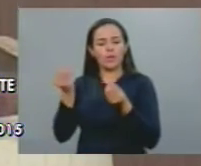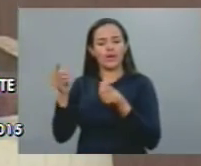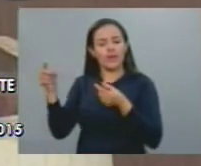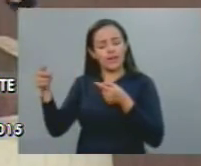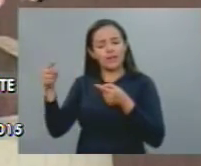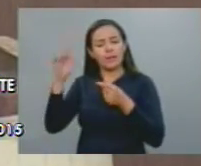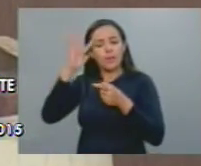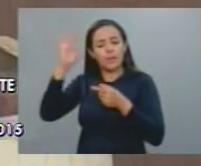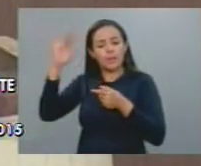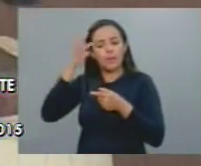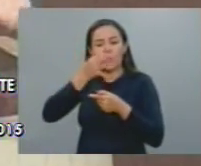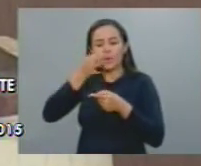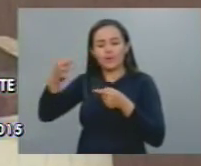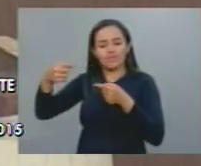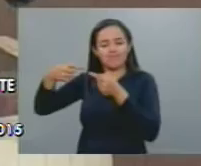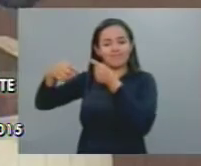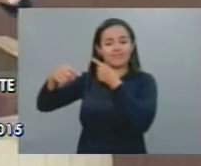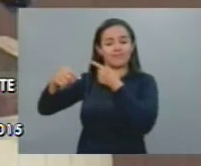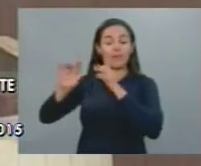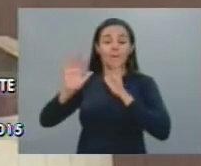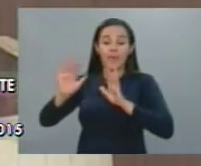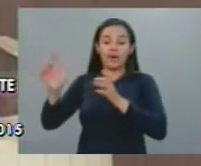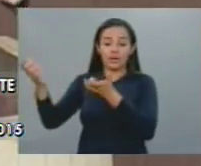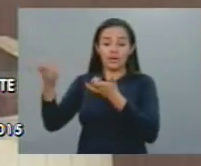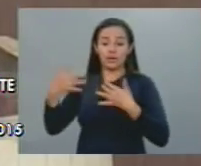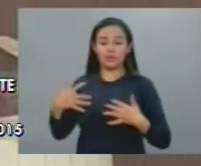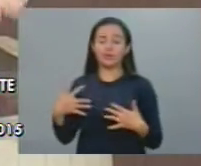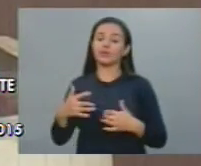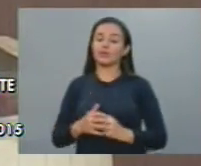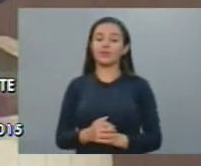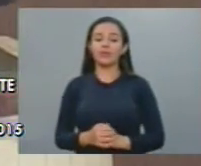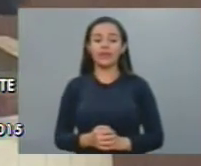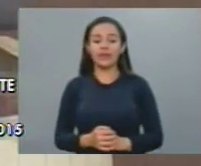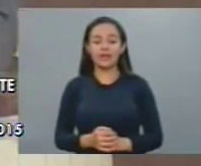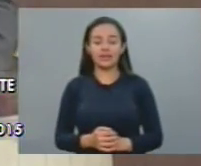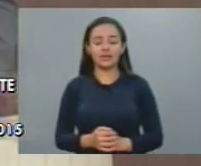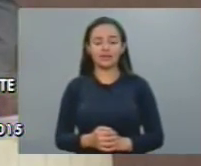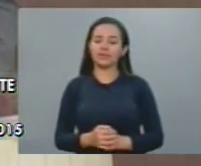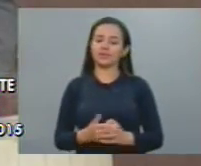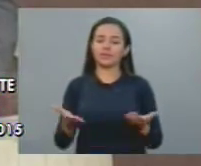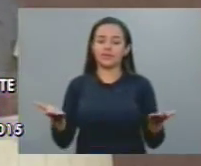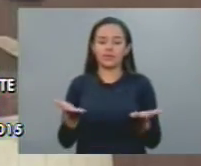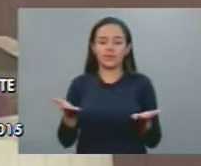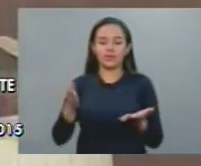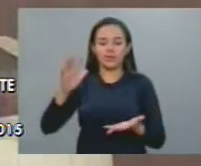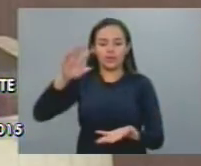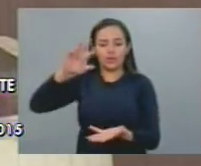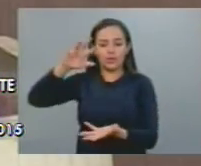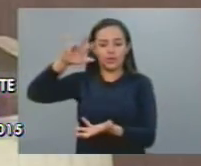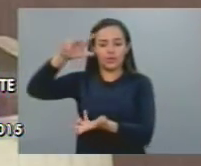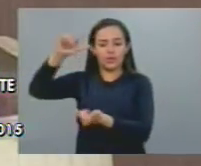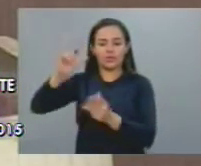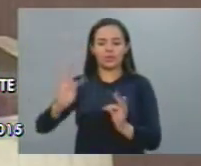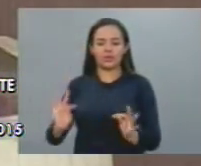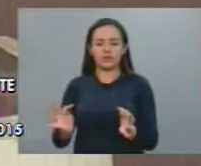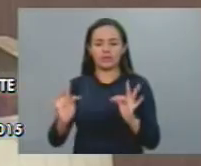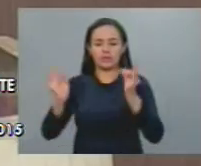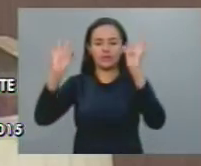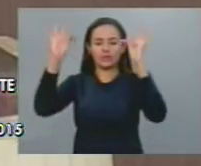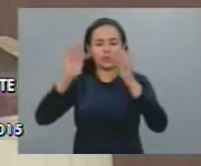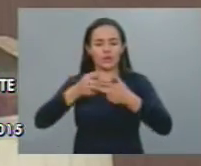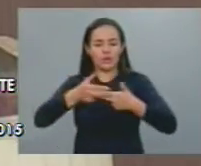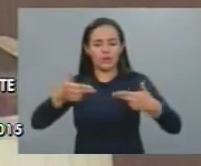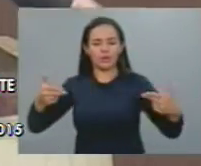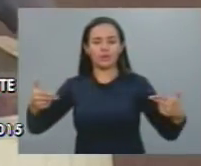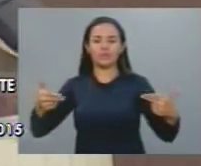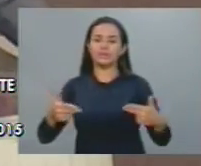mas ele dizia que o capitalismo contemporâneo ele destrói a humanidade e a natureza. Em nome do lucro ilimitado,